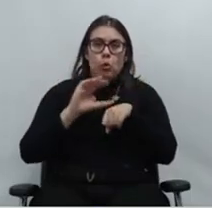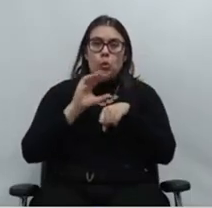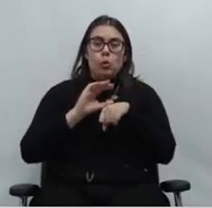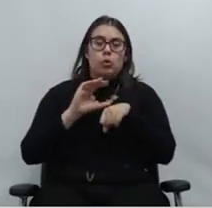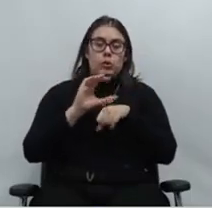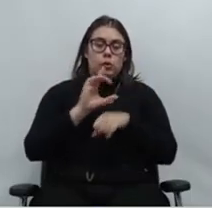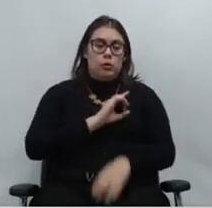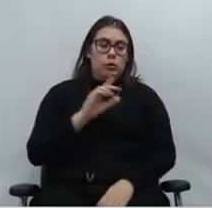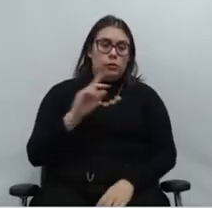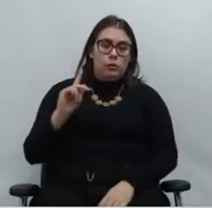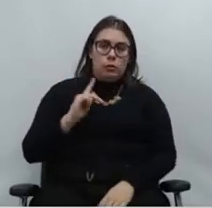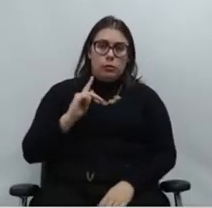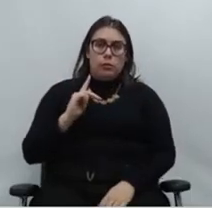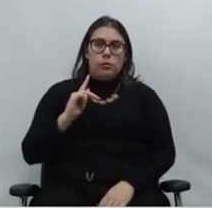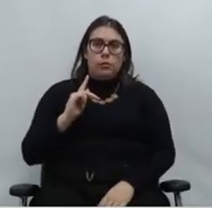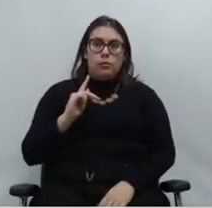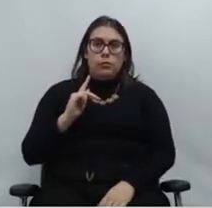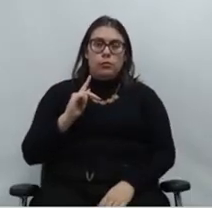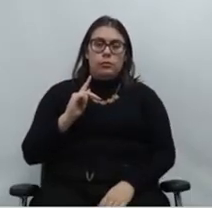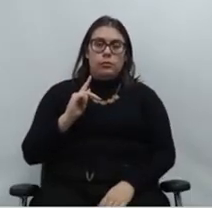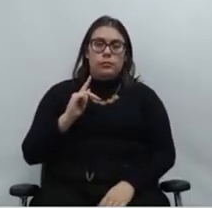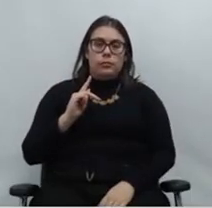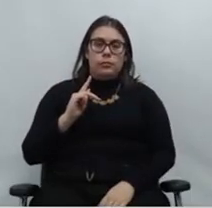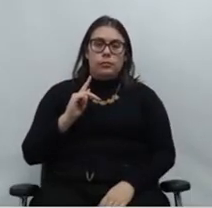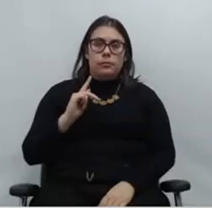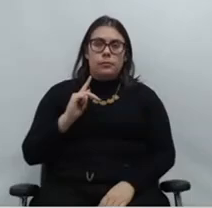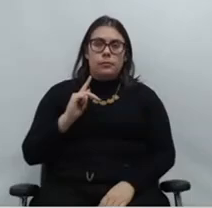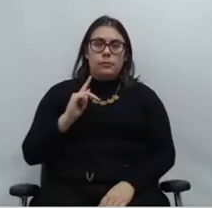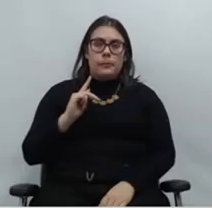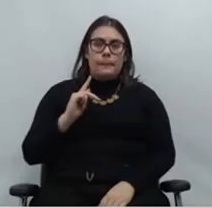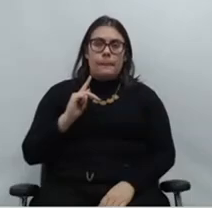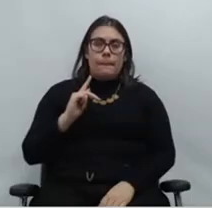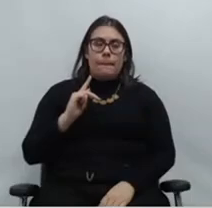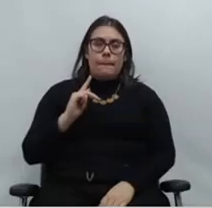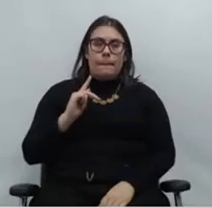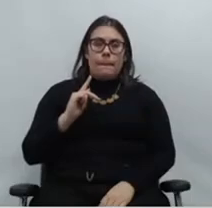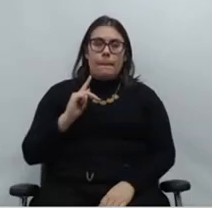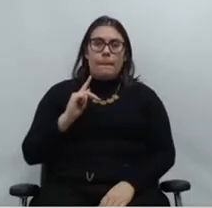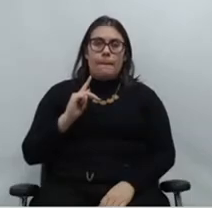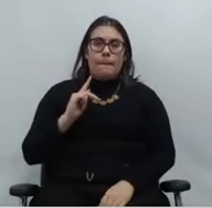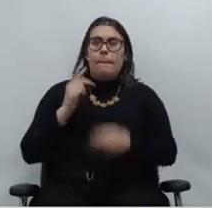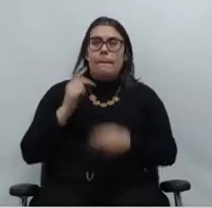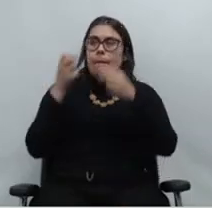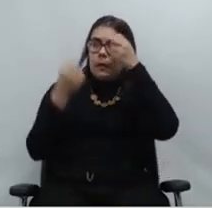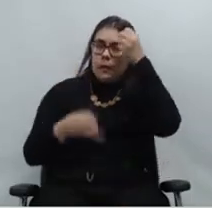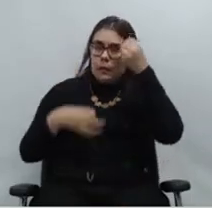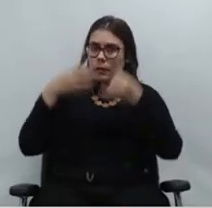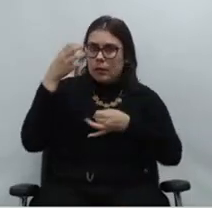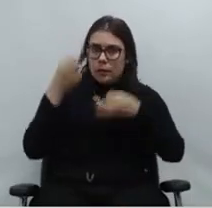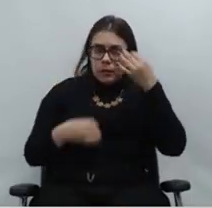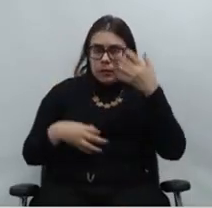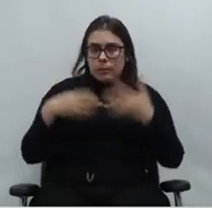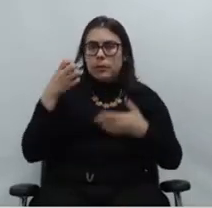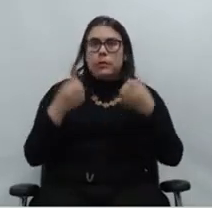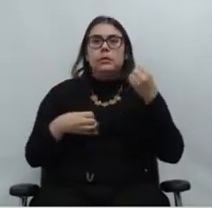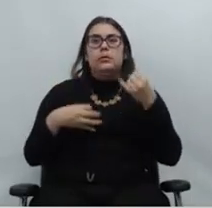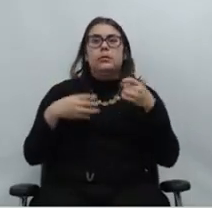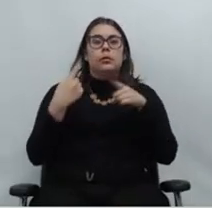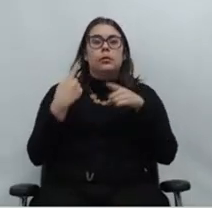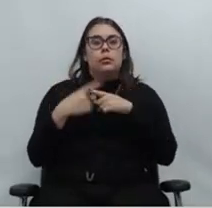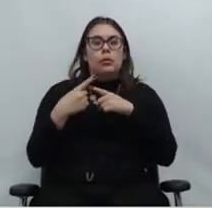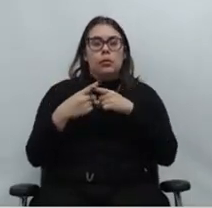de defensores, né? A EDEP trouxe uma série de explicações, e uma delas está relacionada à